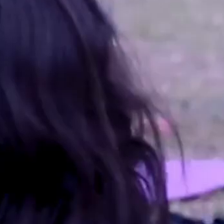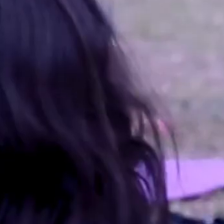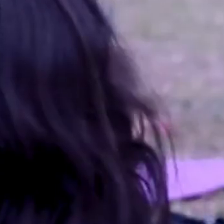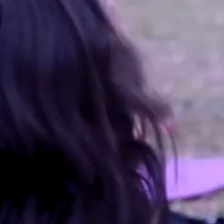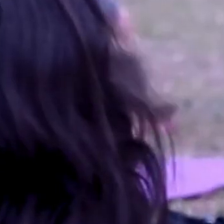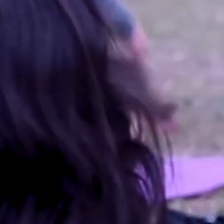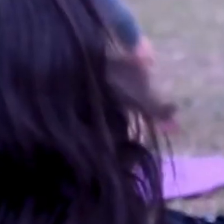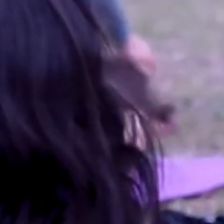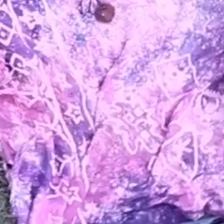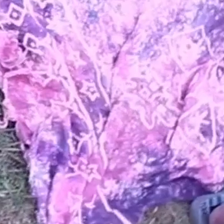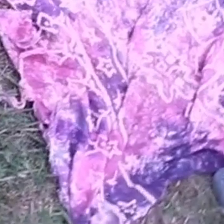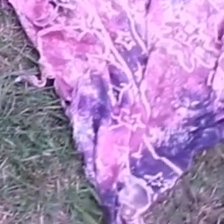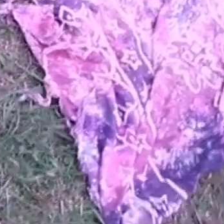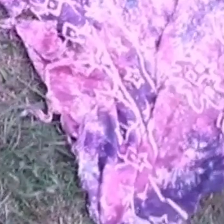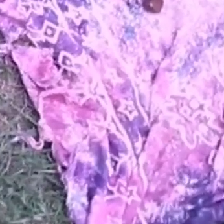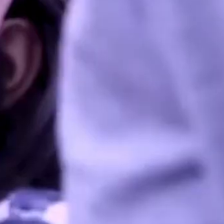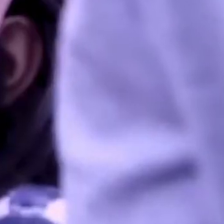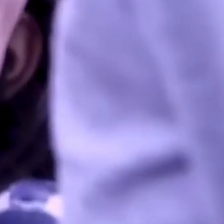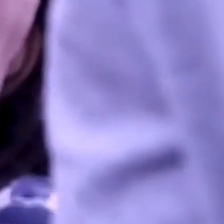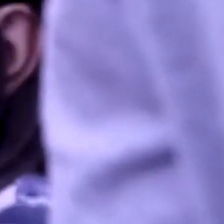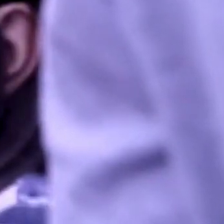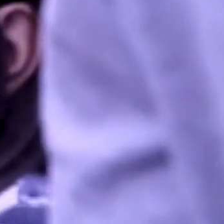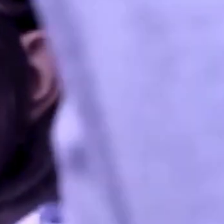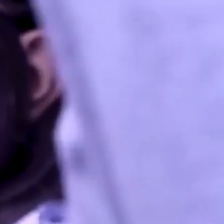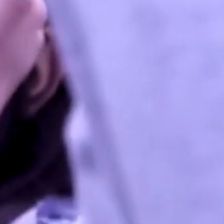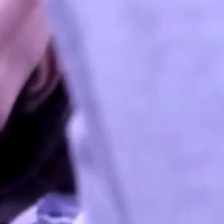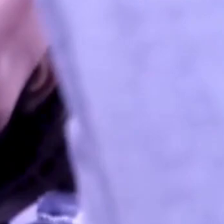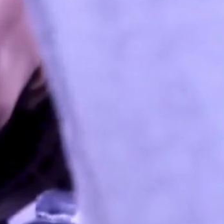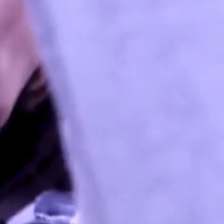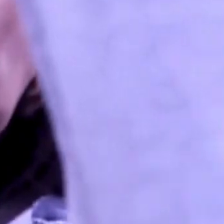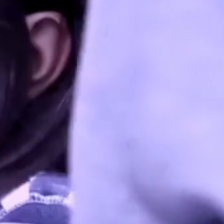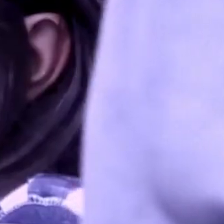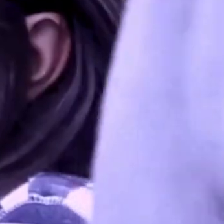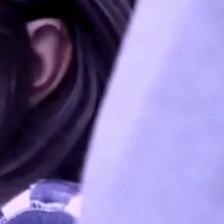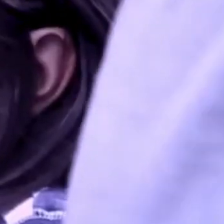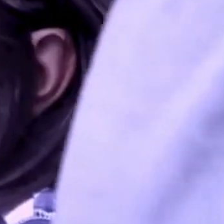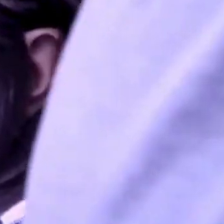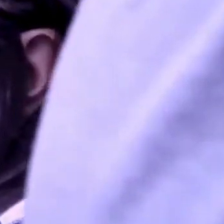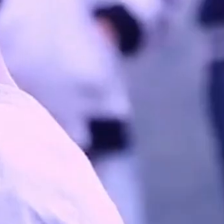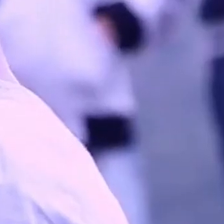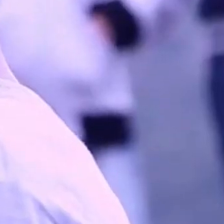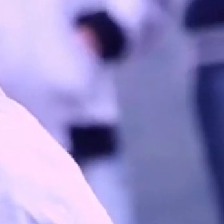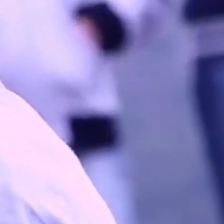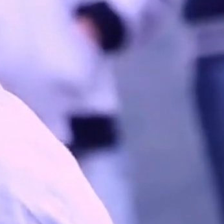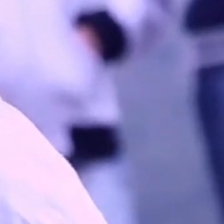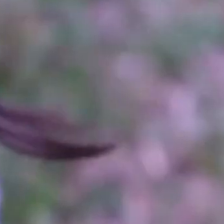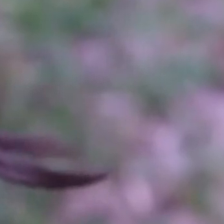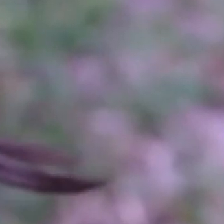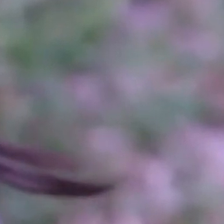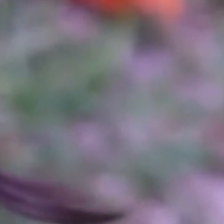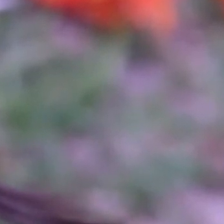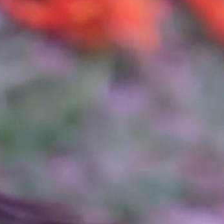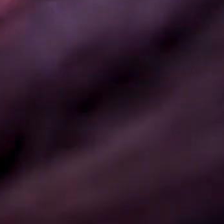eu possa plantar o que eu quiser e andar de pé no chão.